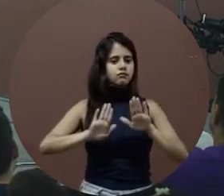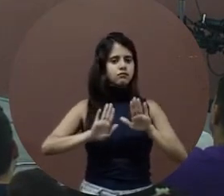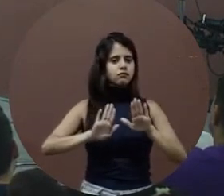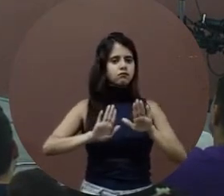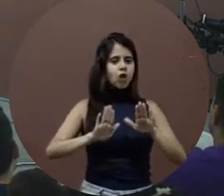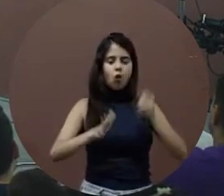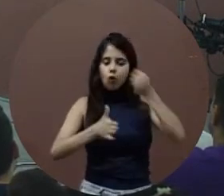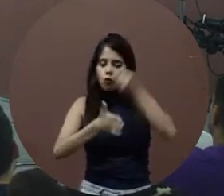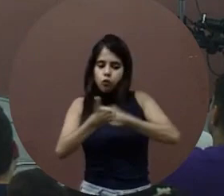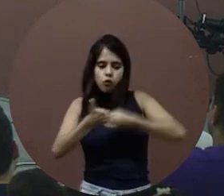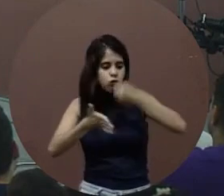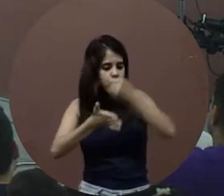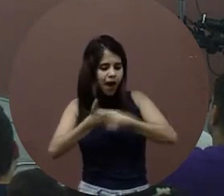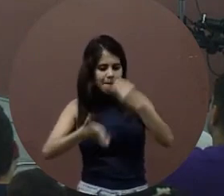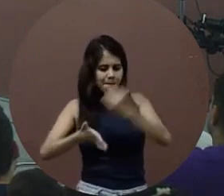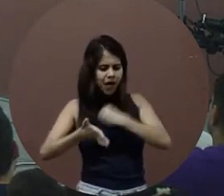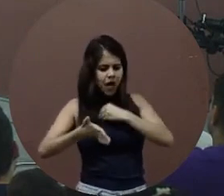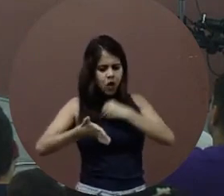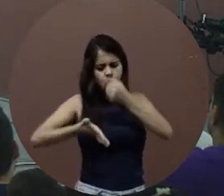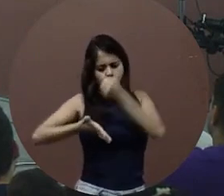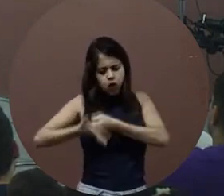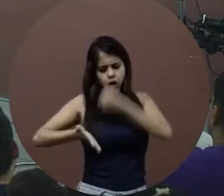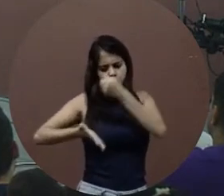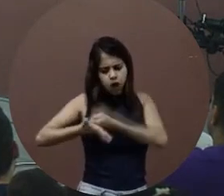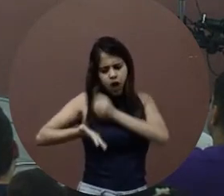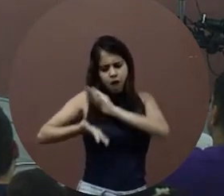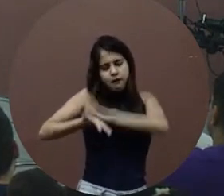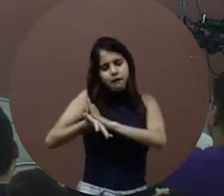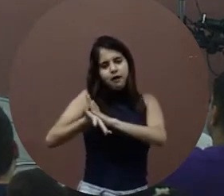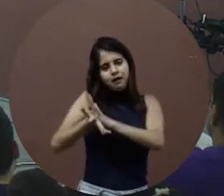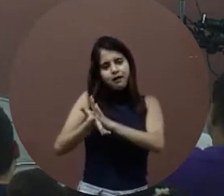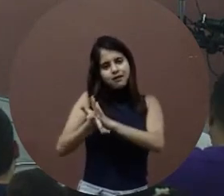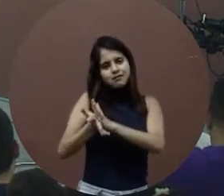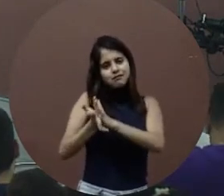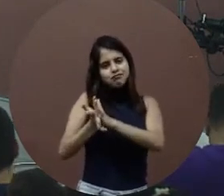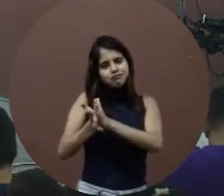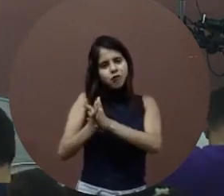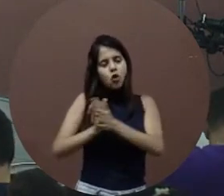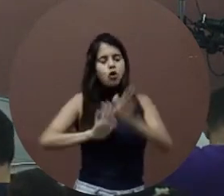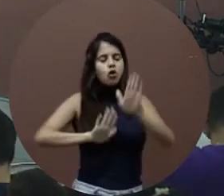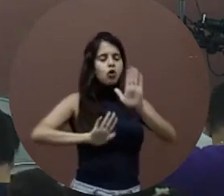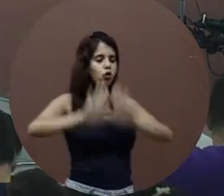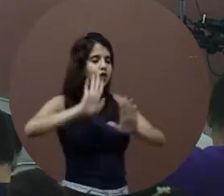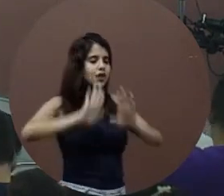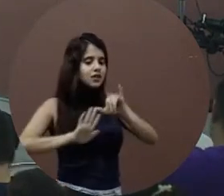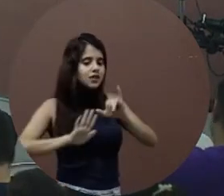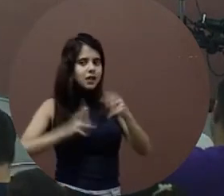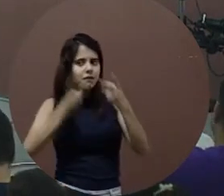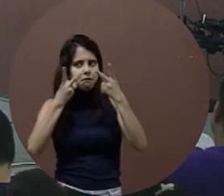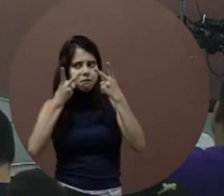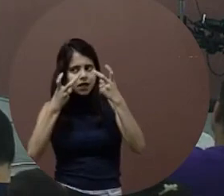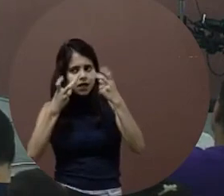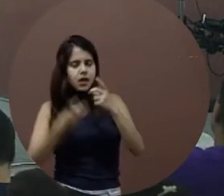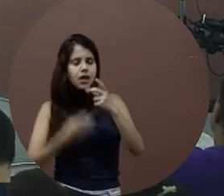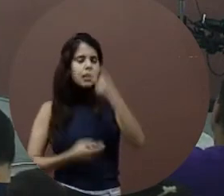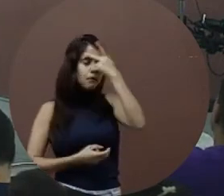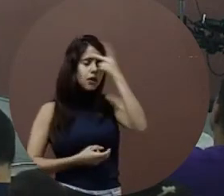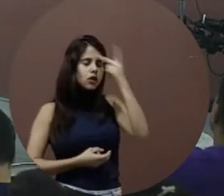Lutem contra o pecado, contra a raiz de amargura. Cuidado para que, se você perceber que tem alguém afastado da